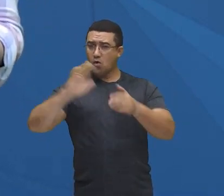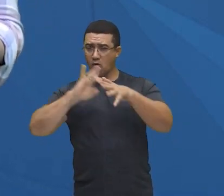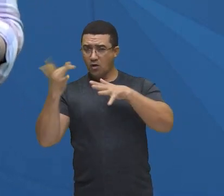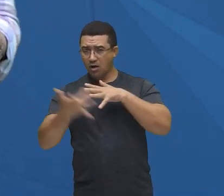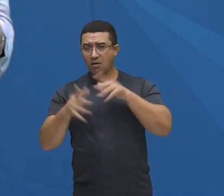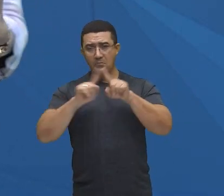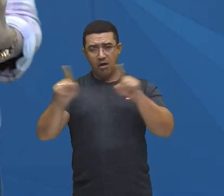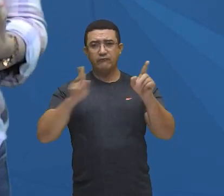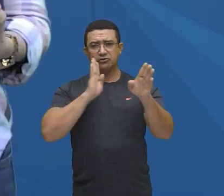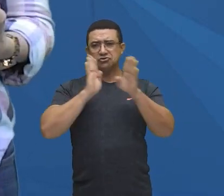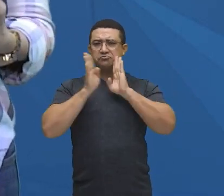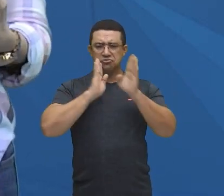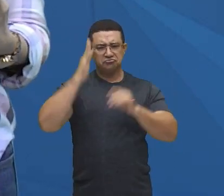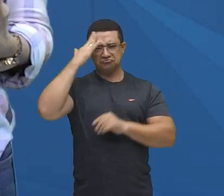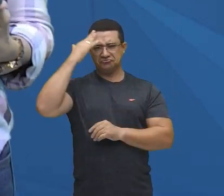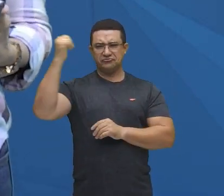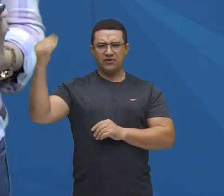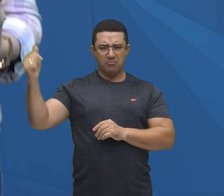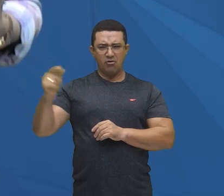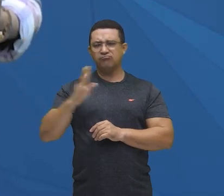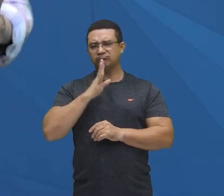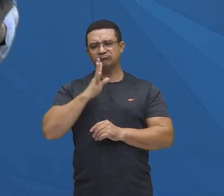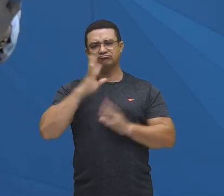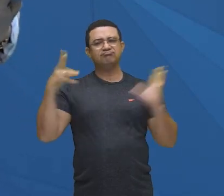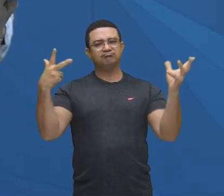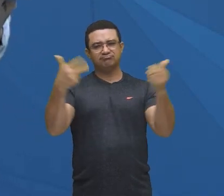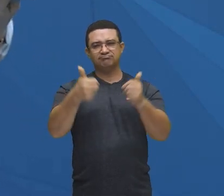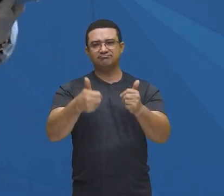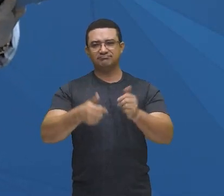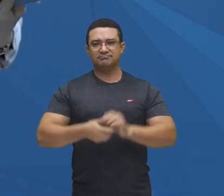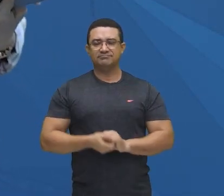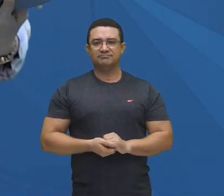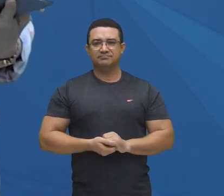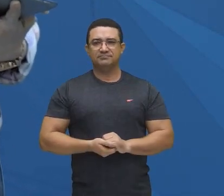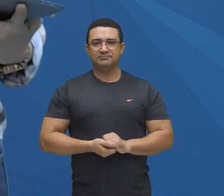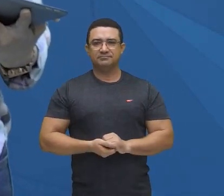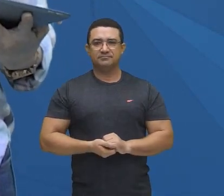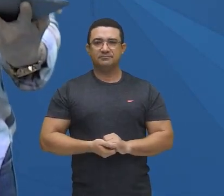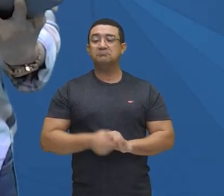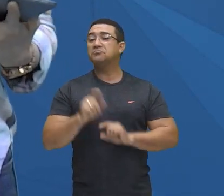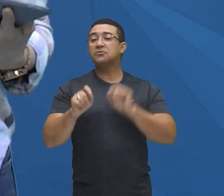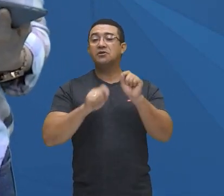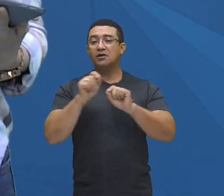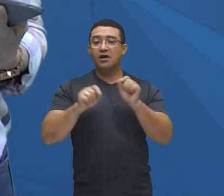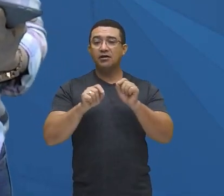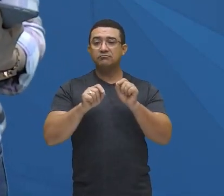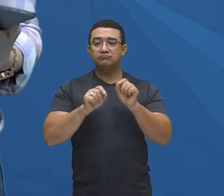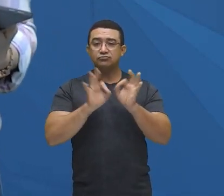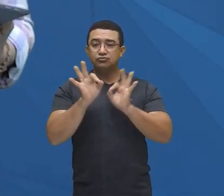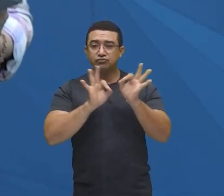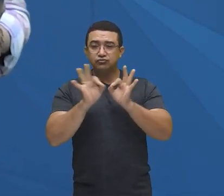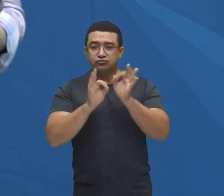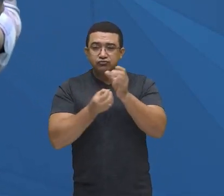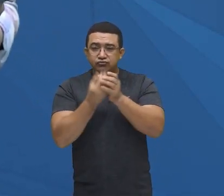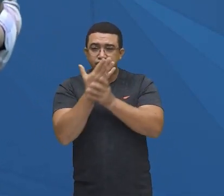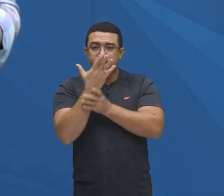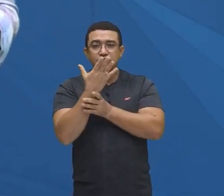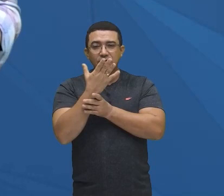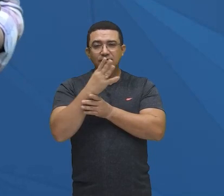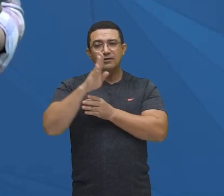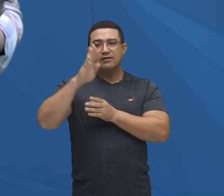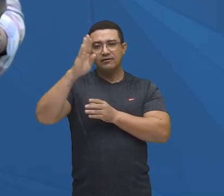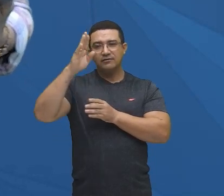muito conhecida, não tem como negar, tá bom? Diz pra mim quem foi o criador do Facebook. Olha só, gostei de ver no quiz, muita